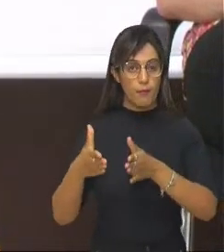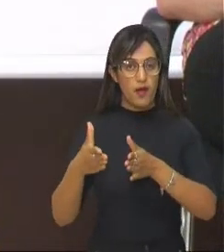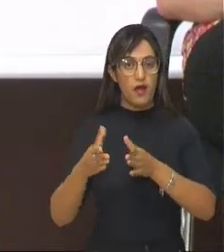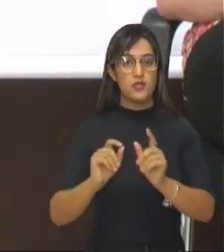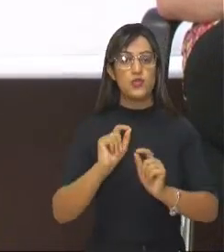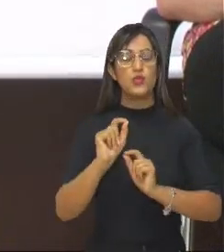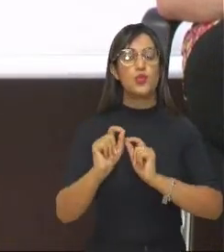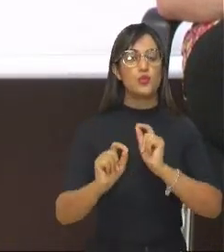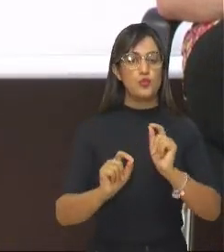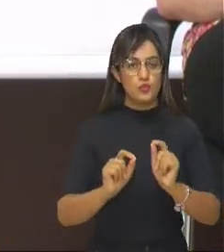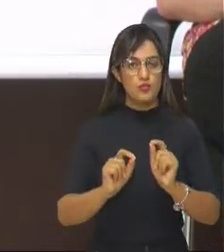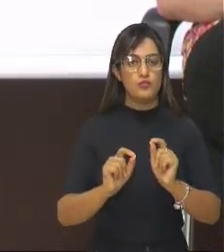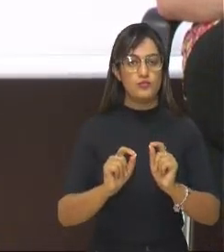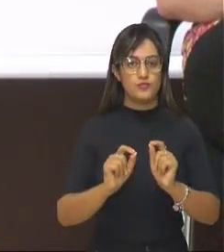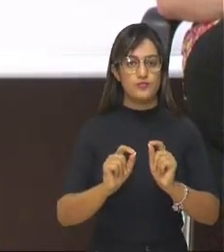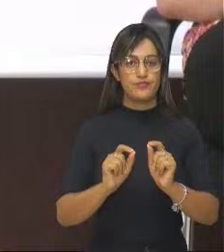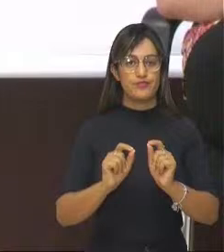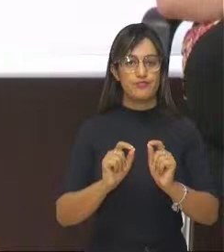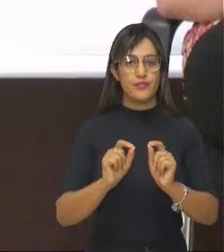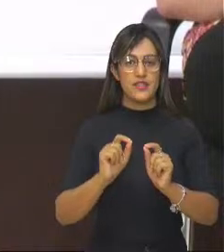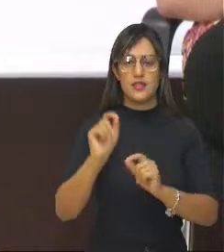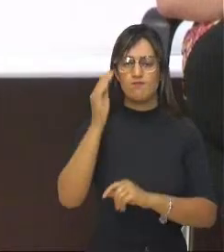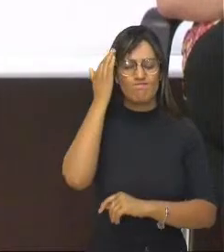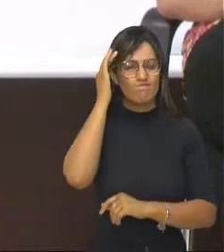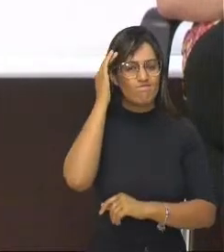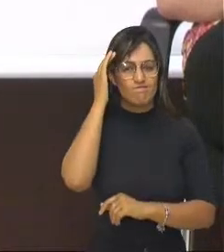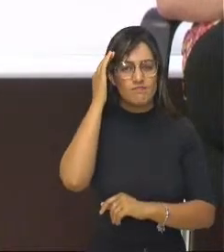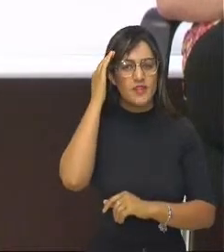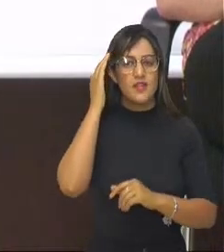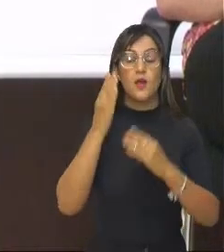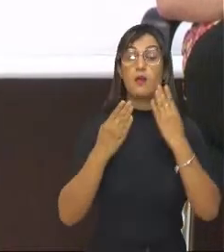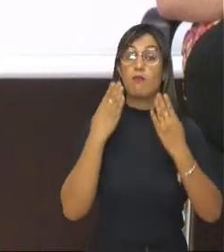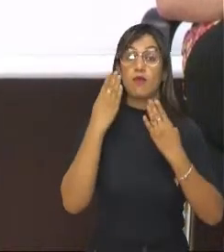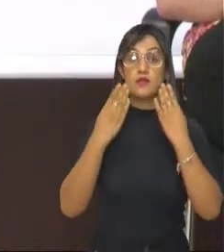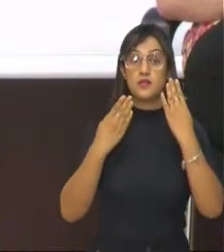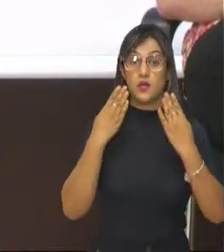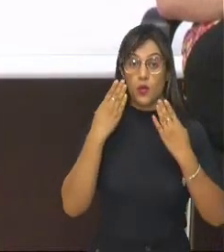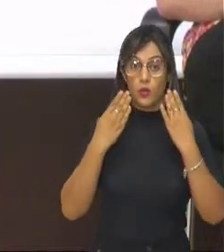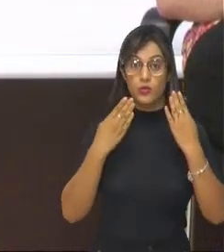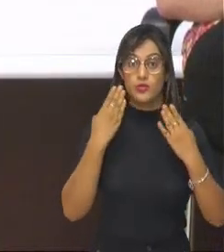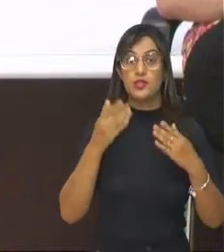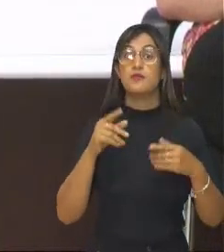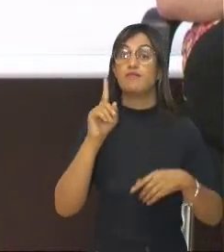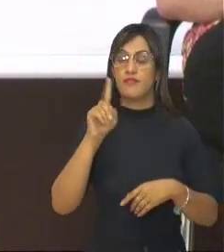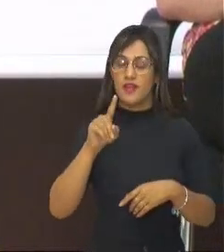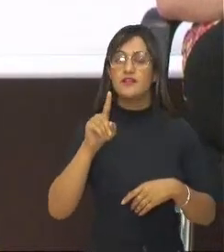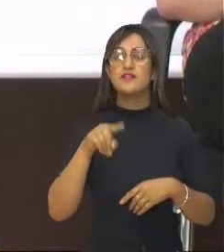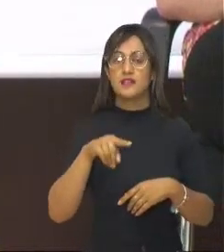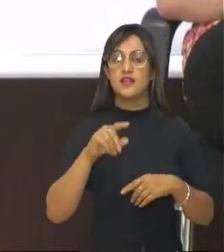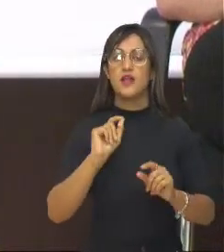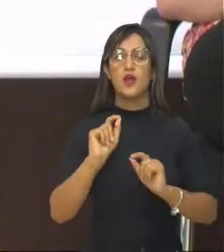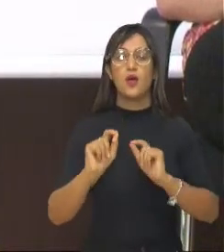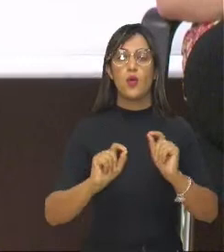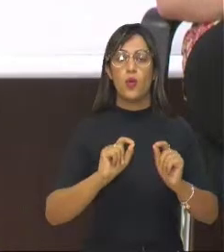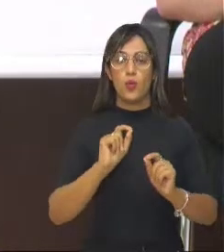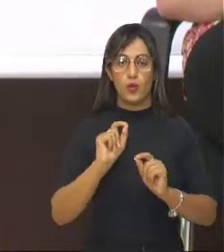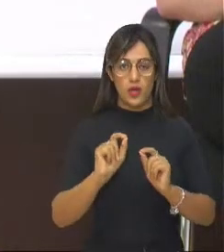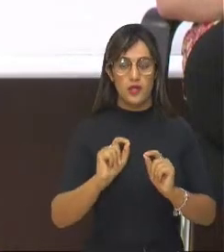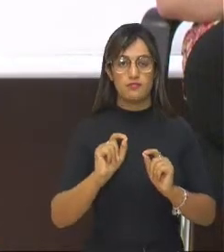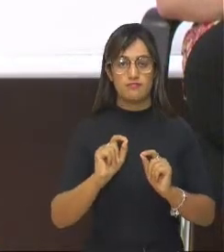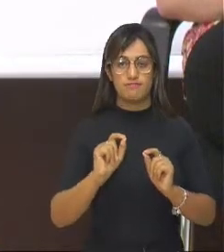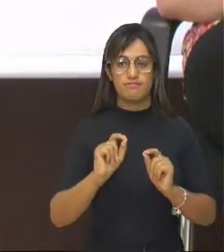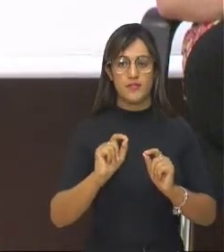por uma parte que ainda não entendeu que psicologia é assim, né? Nós estamos lidando com